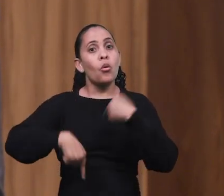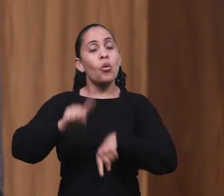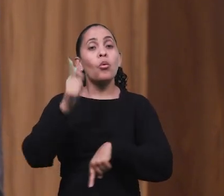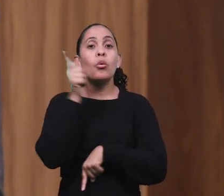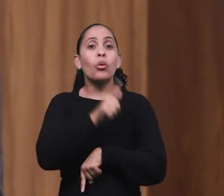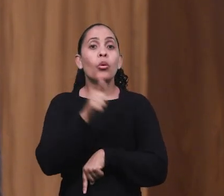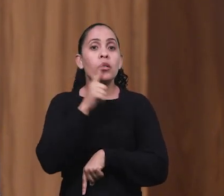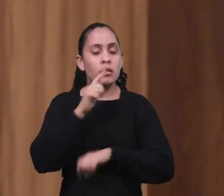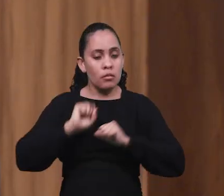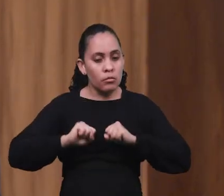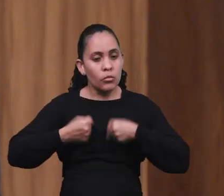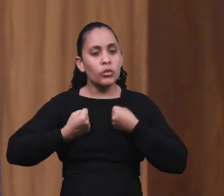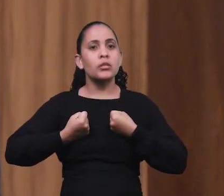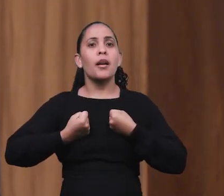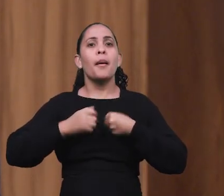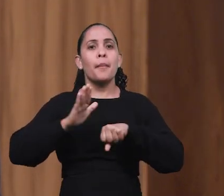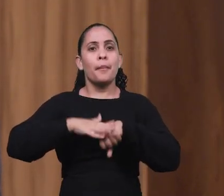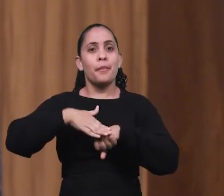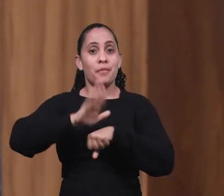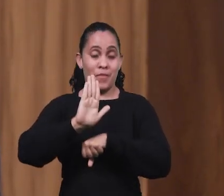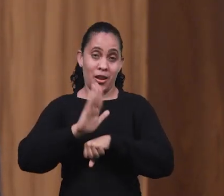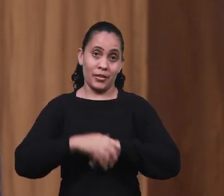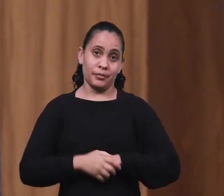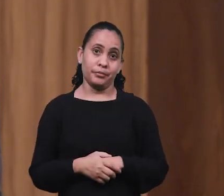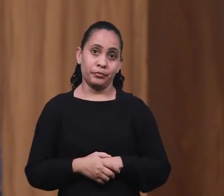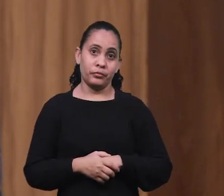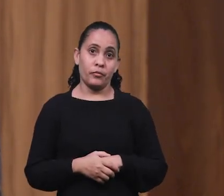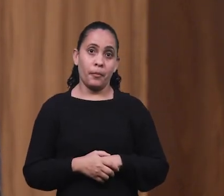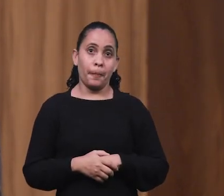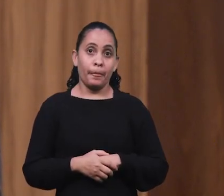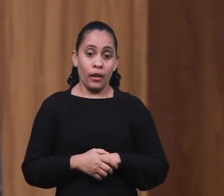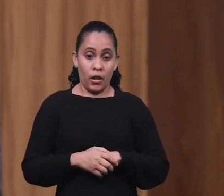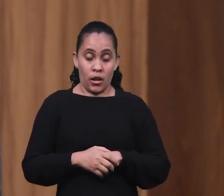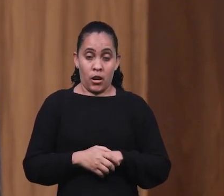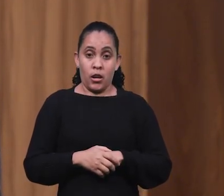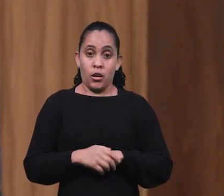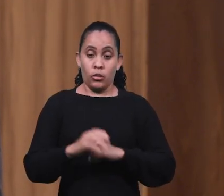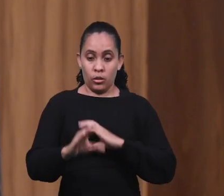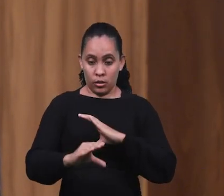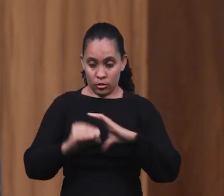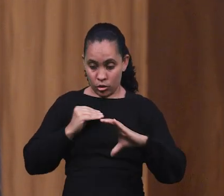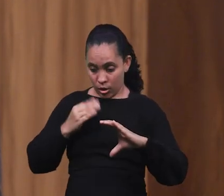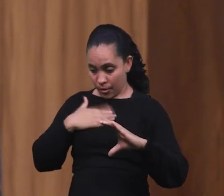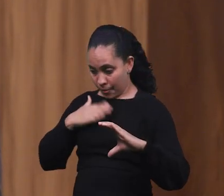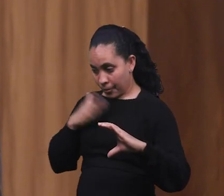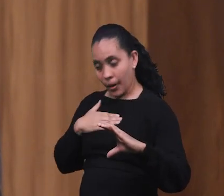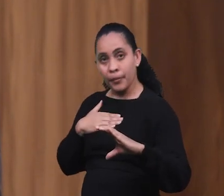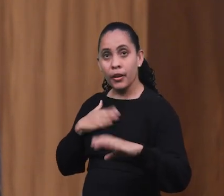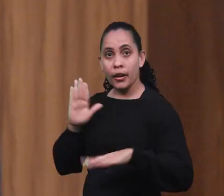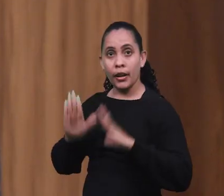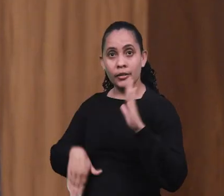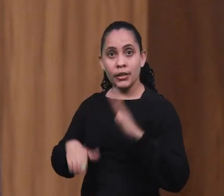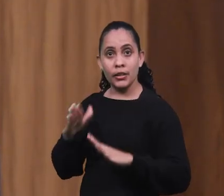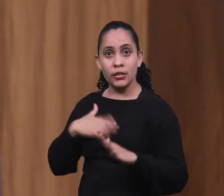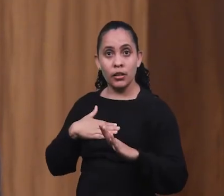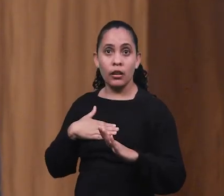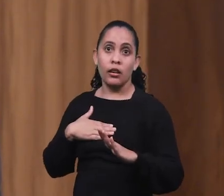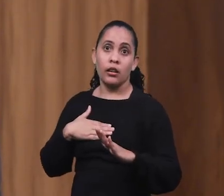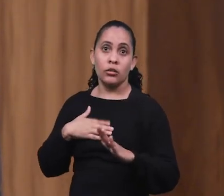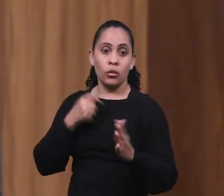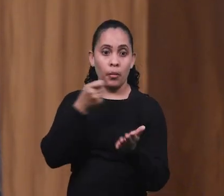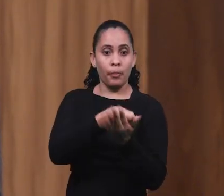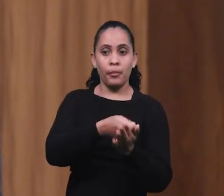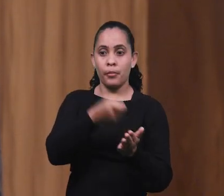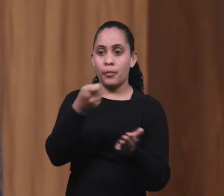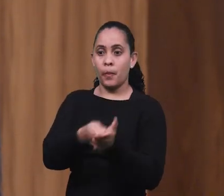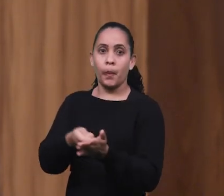de meta eu preciso colocar para poder ter lucro? Eu estou tirando para mim algum sustento? Porque às vezes eu só estou apagando